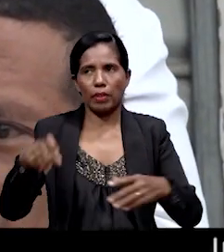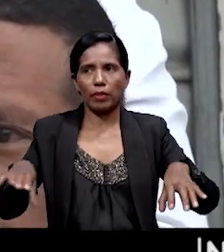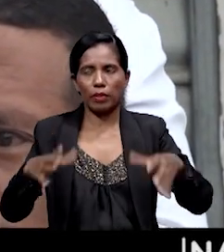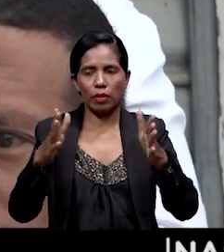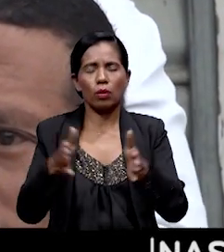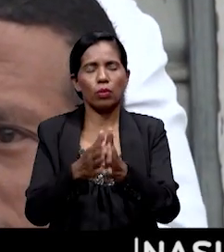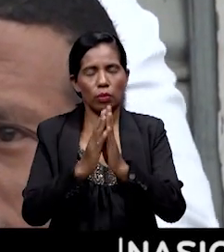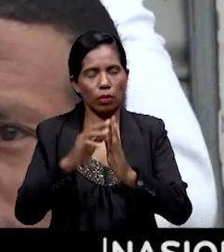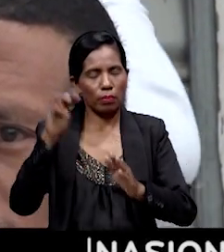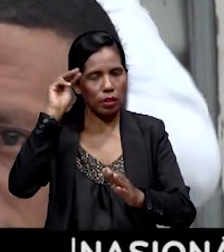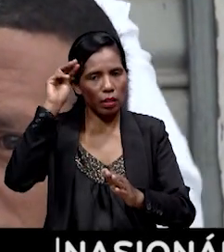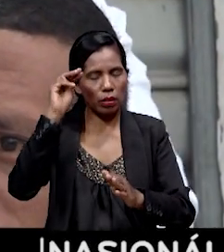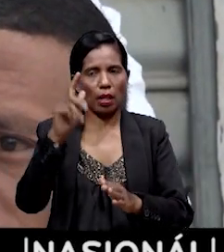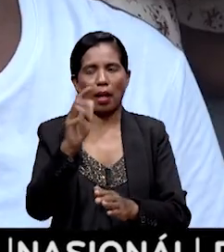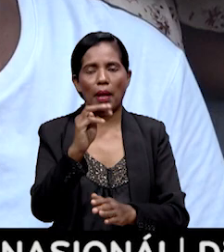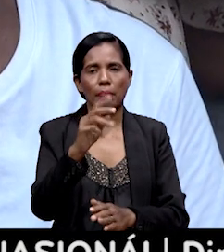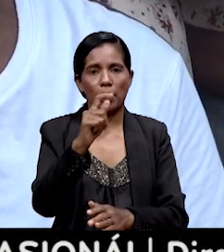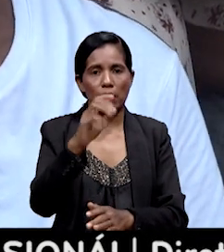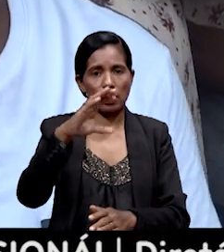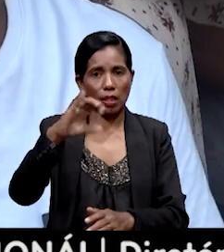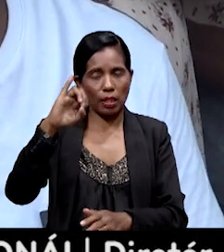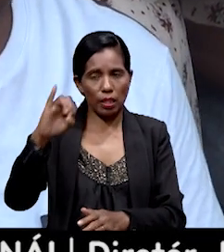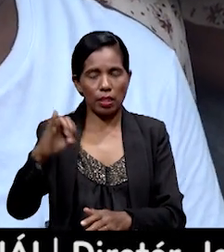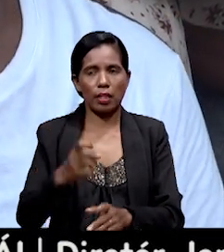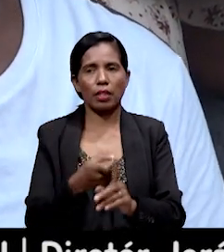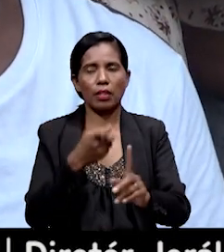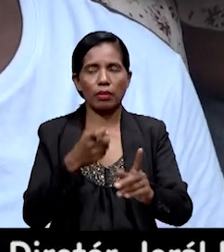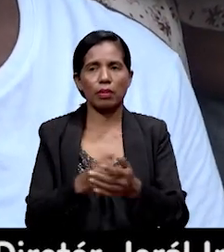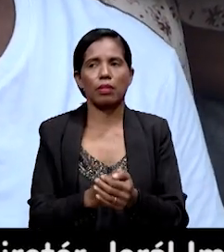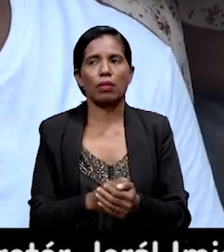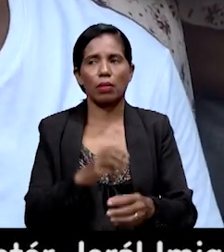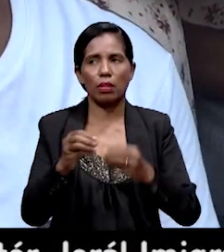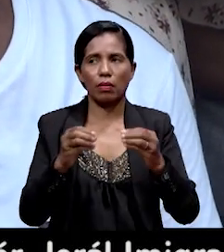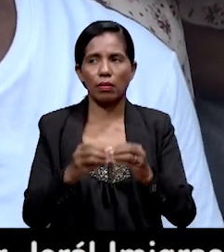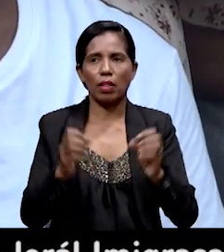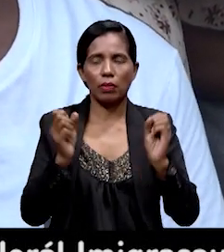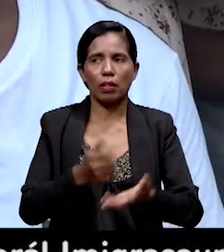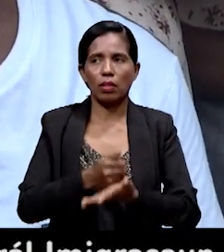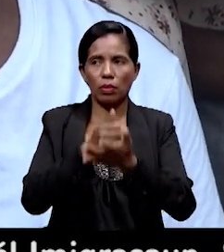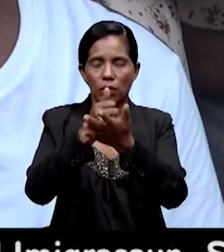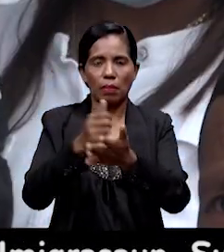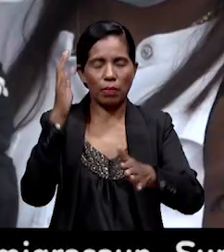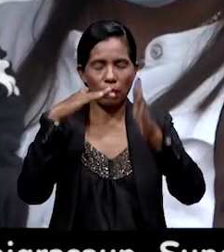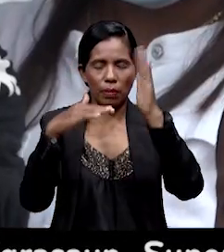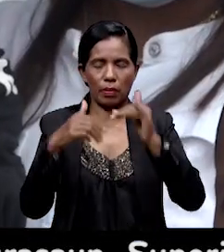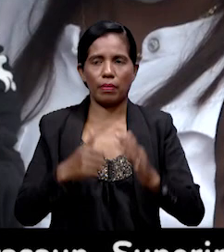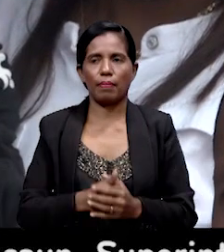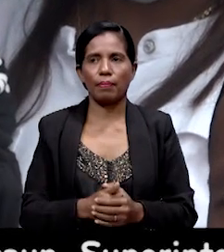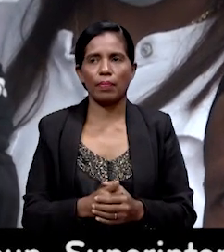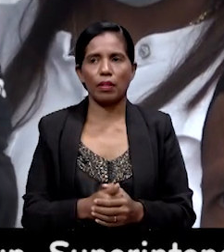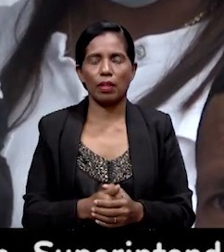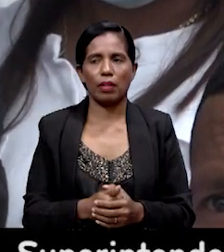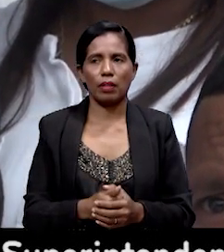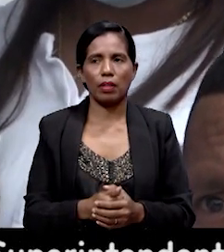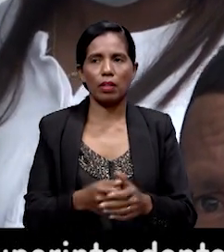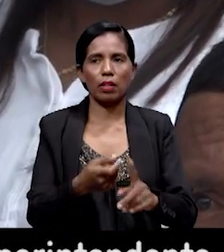russo Ministério do Turismo, Comércio na Indústria, Direção-Geral Inspeção Jogos, ato resolve problema né. Trabalhador Sira exige lhe